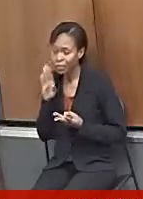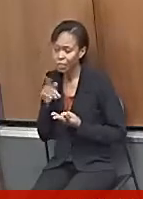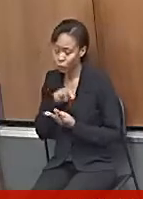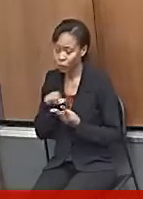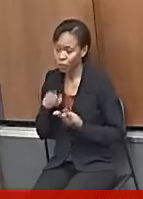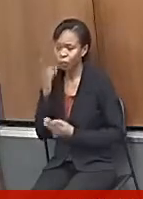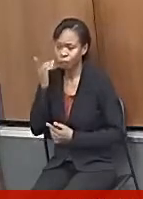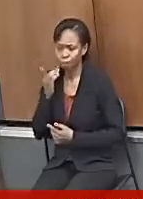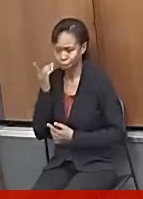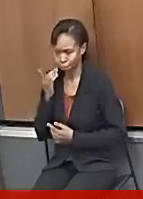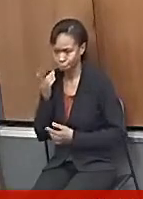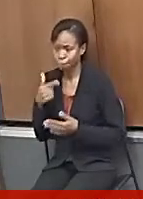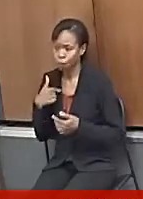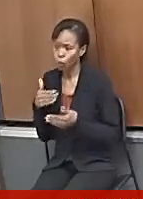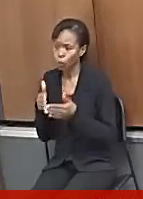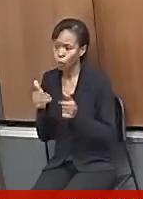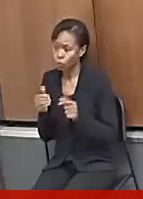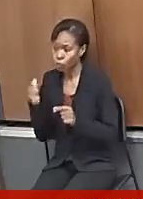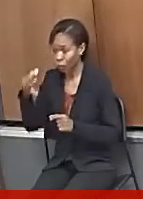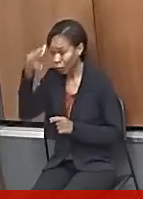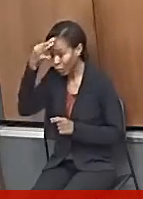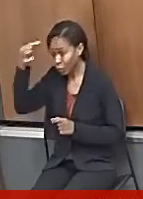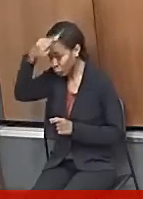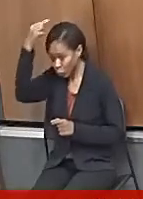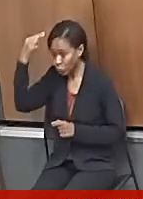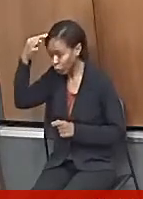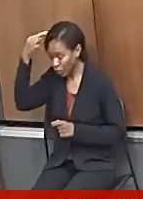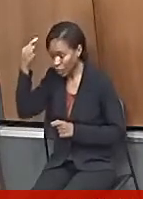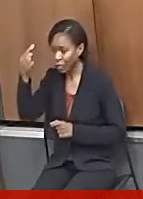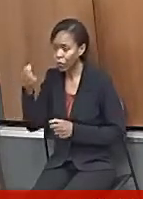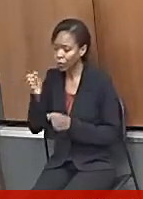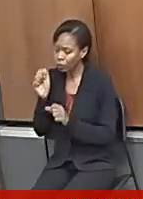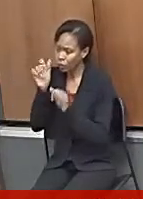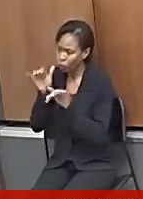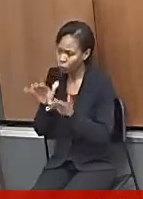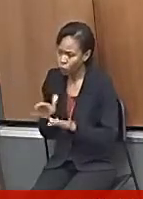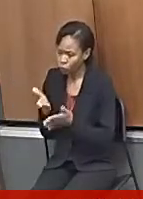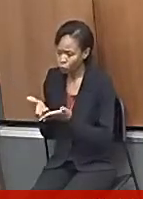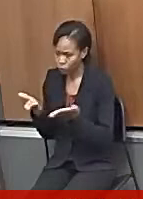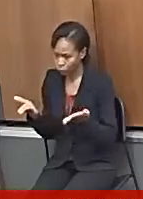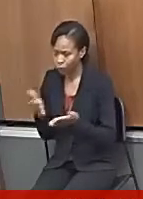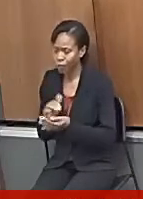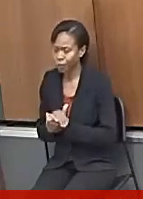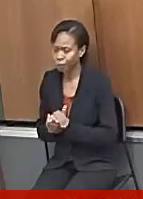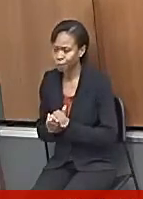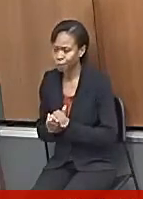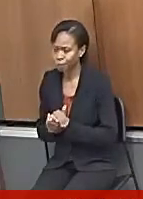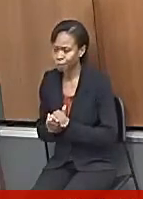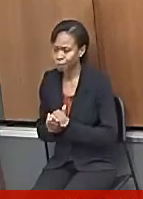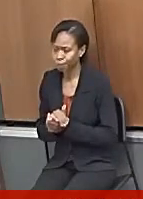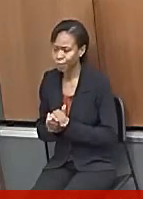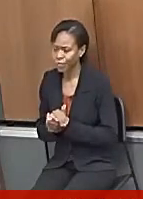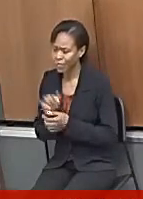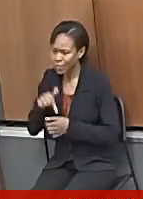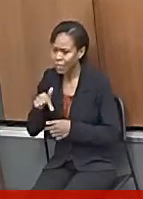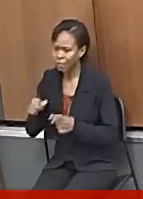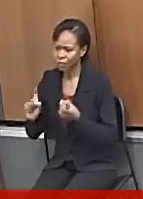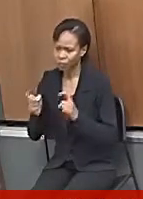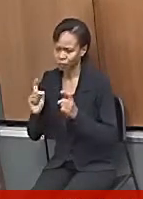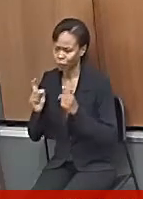eu pedi um espírito santo que tocasse na gente joão leite que tocasse nessa reunião